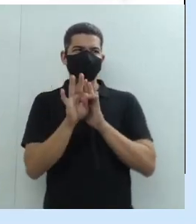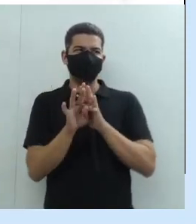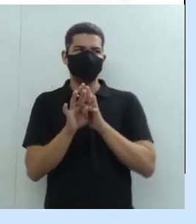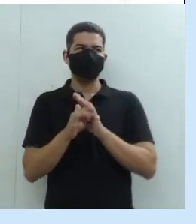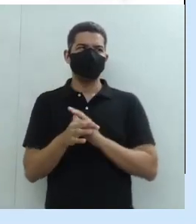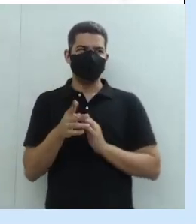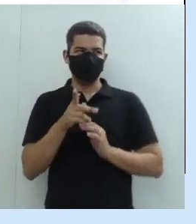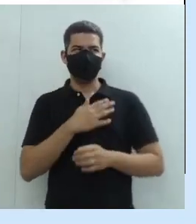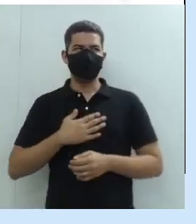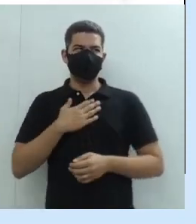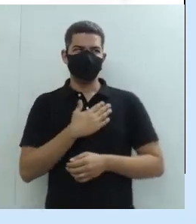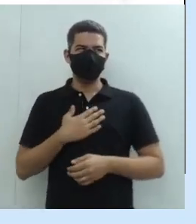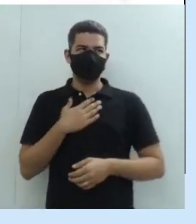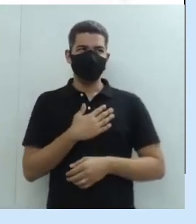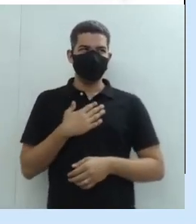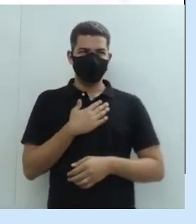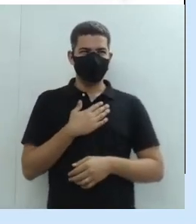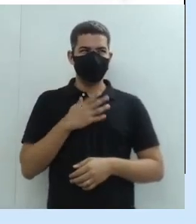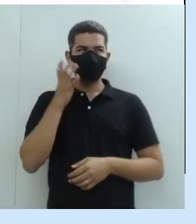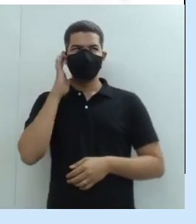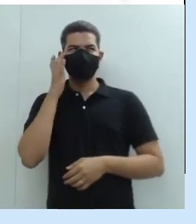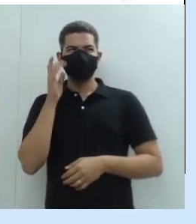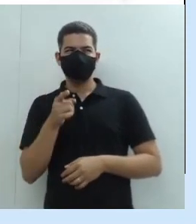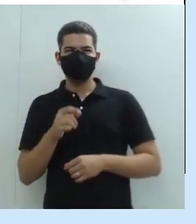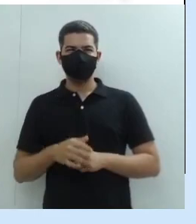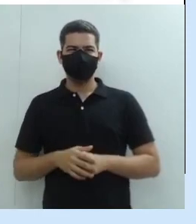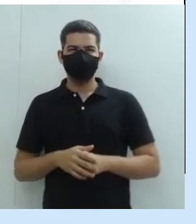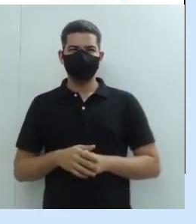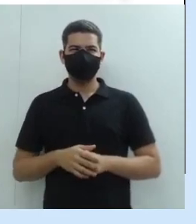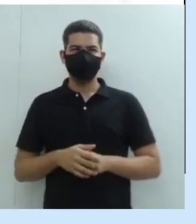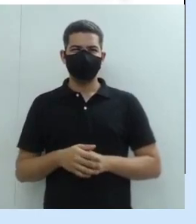Vocês gostaram? O que é que vocês acharam?